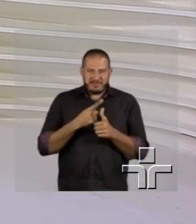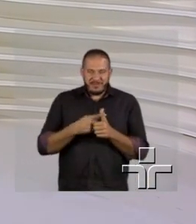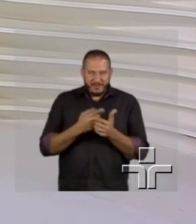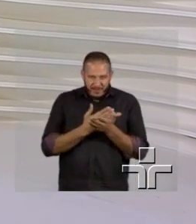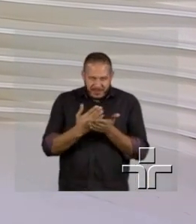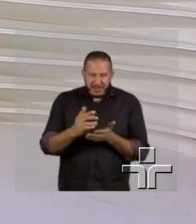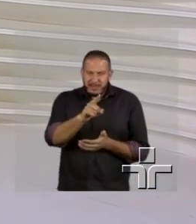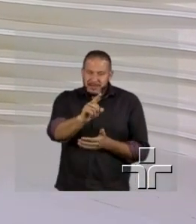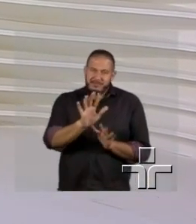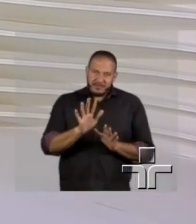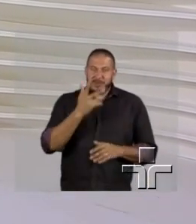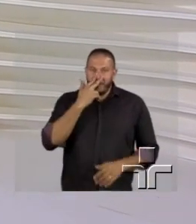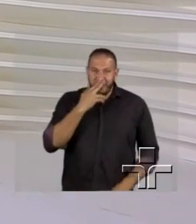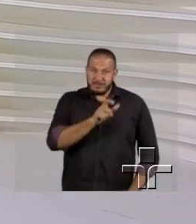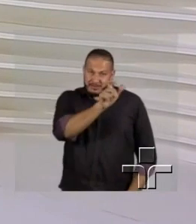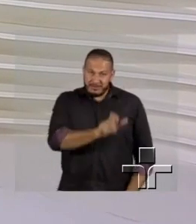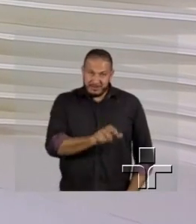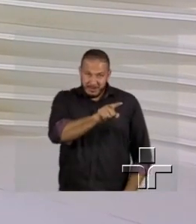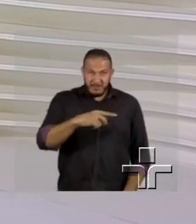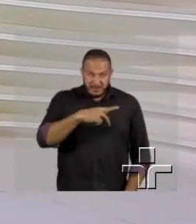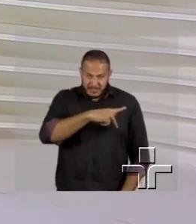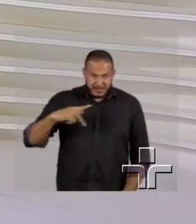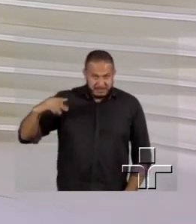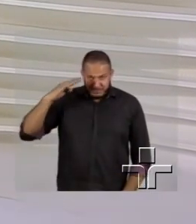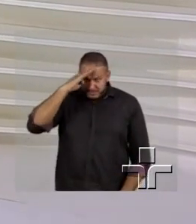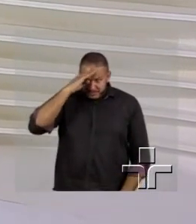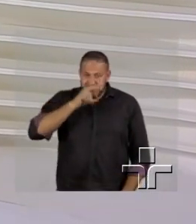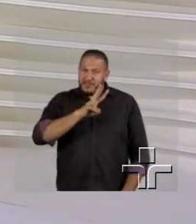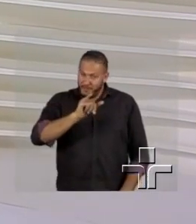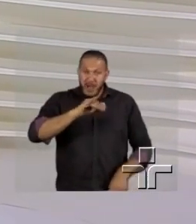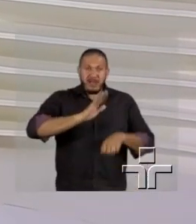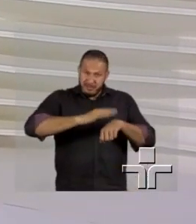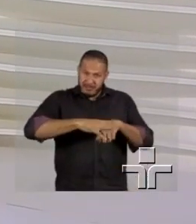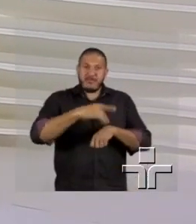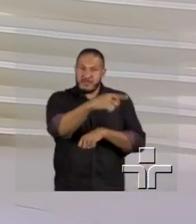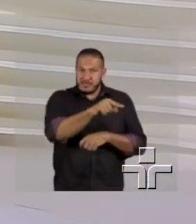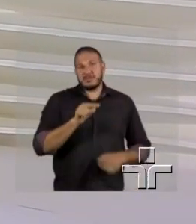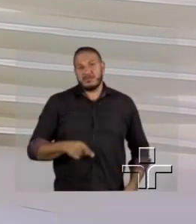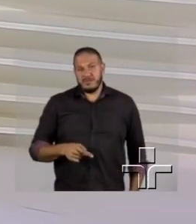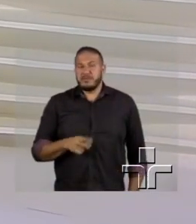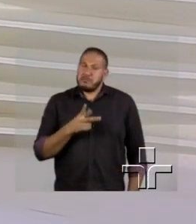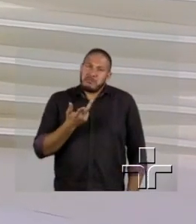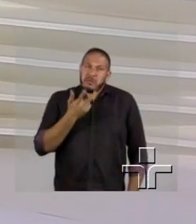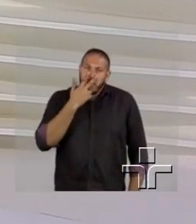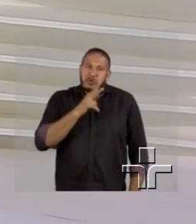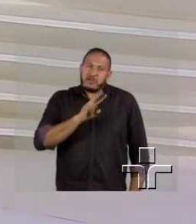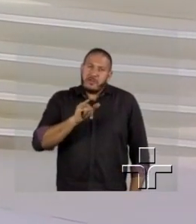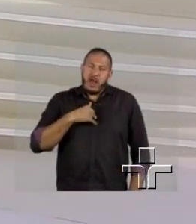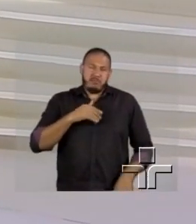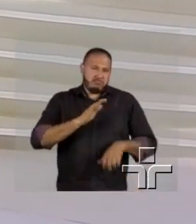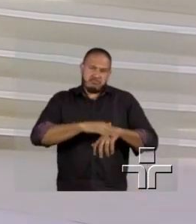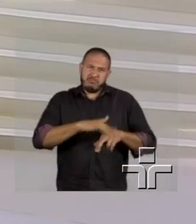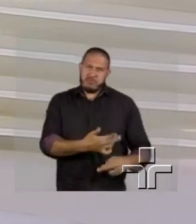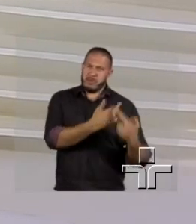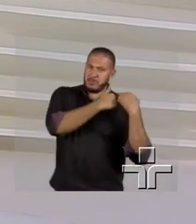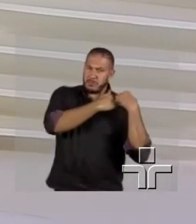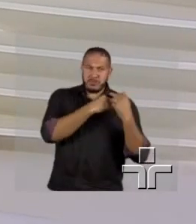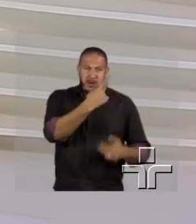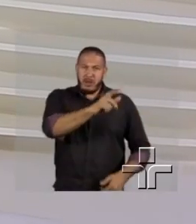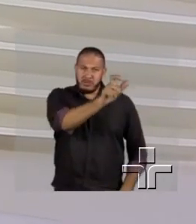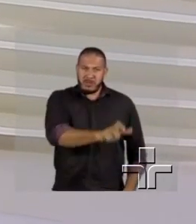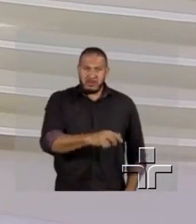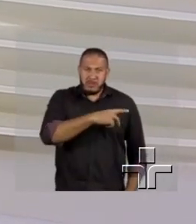países muito conturbados, o Haiti e Congo. Graças à sua atuação, acho que isso é pouco sabido no Brasil,